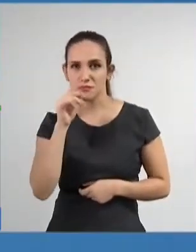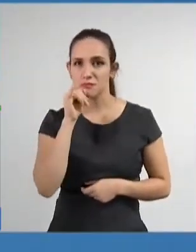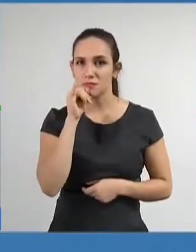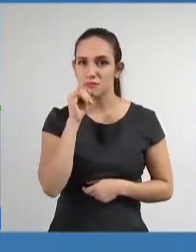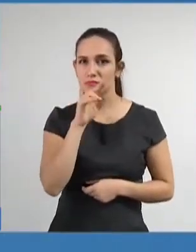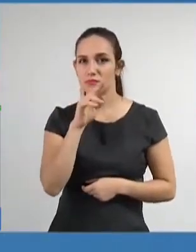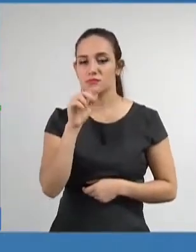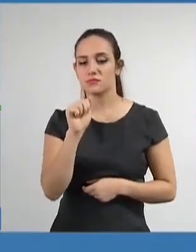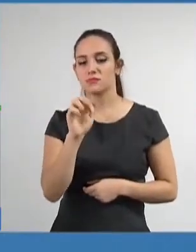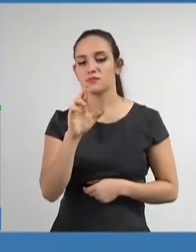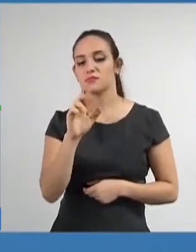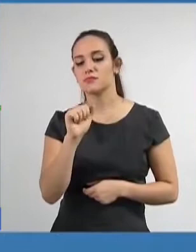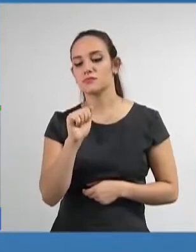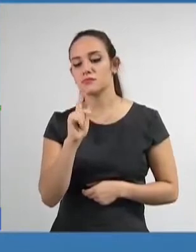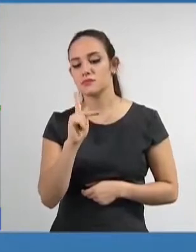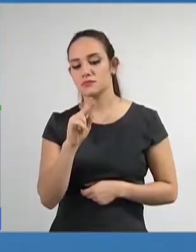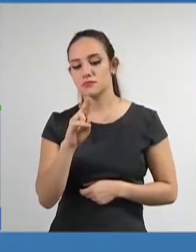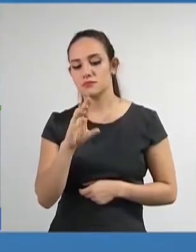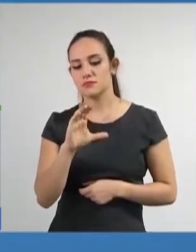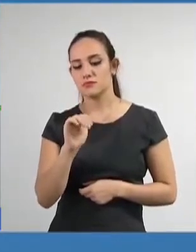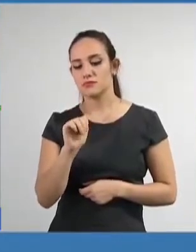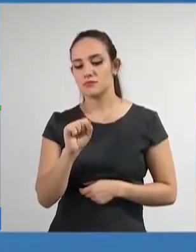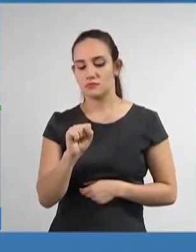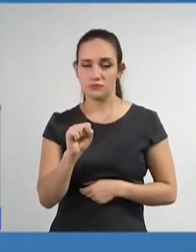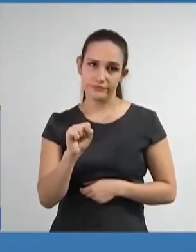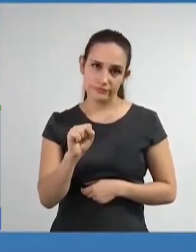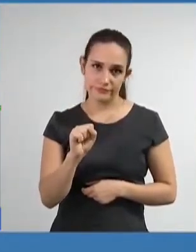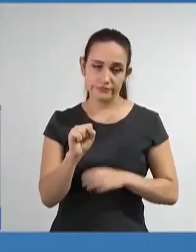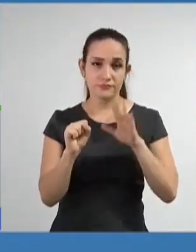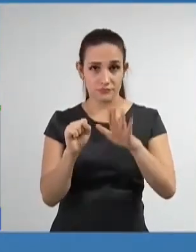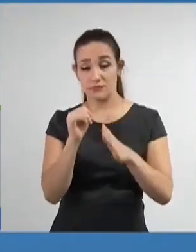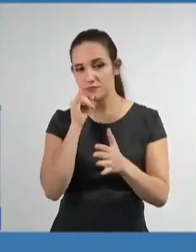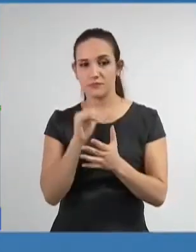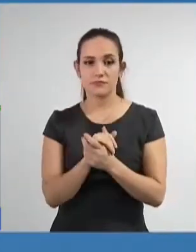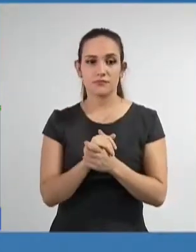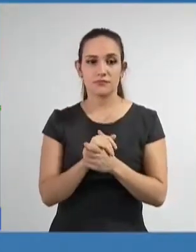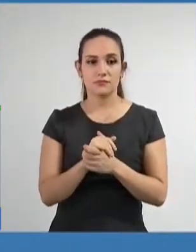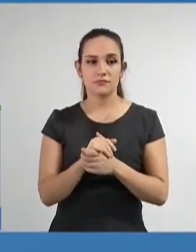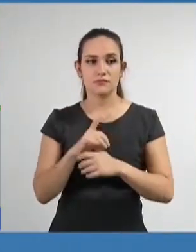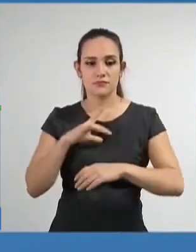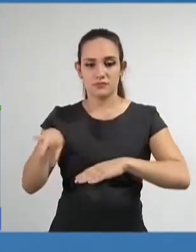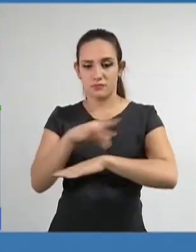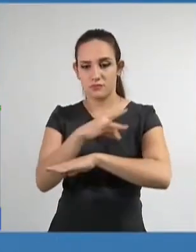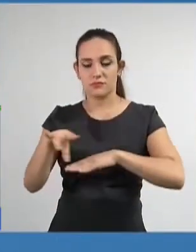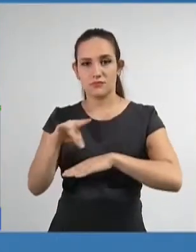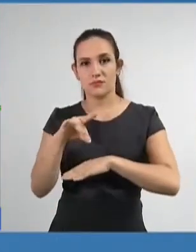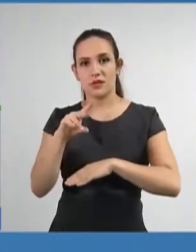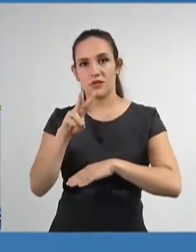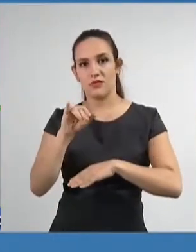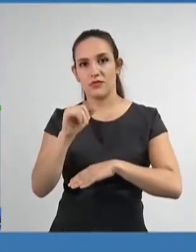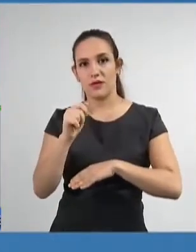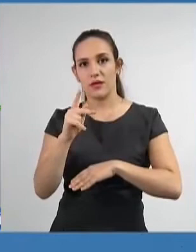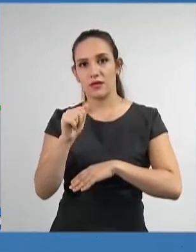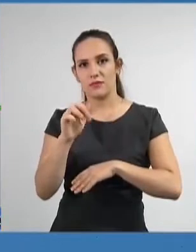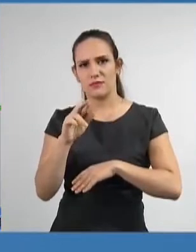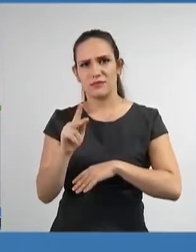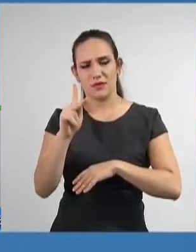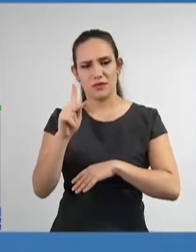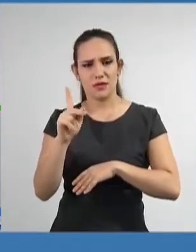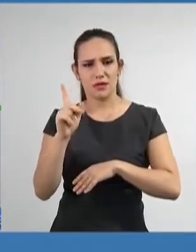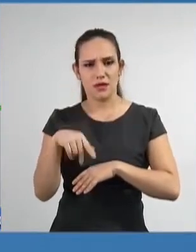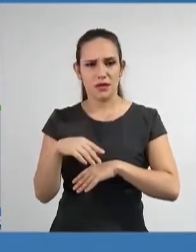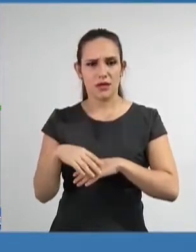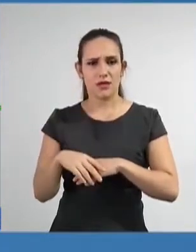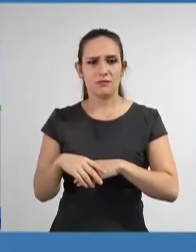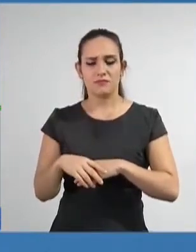arapucas. E a gente vê, por exemplo, a Via Parque, tem um local ali que é 30 por hora. Ali não tem